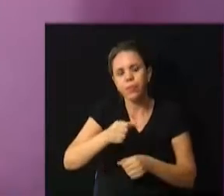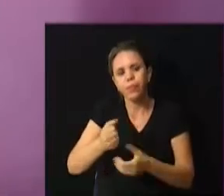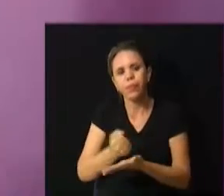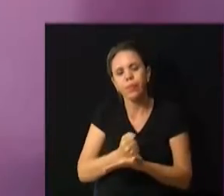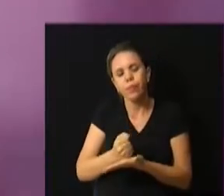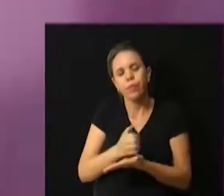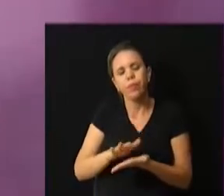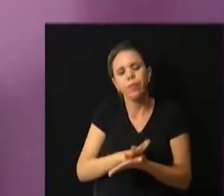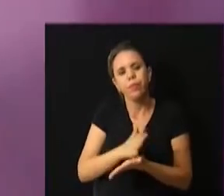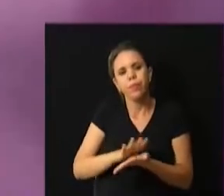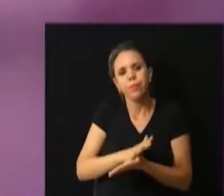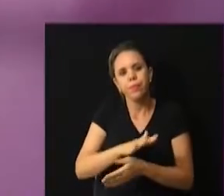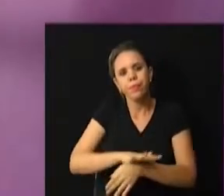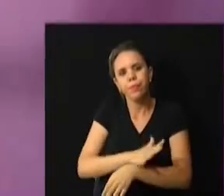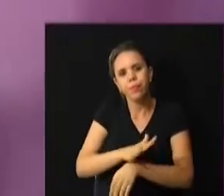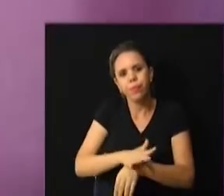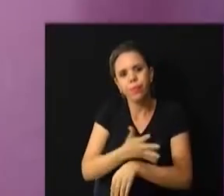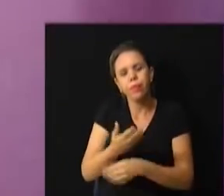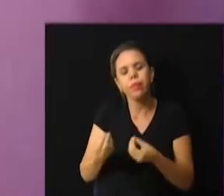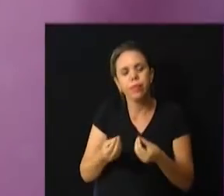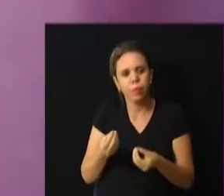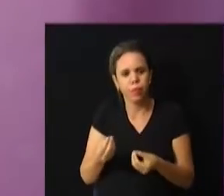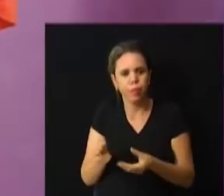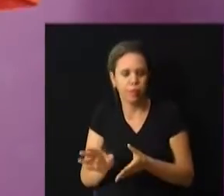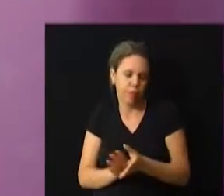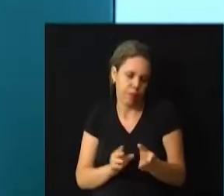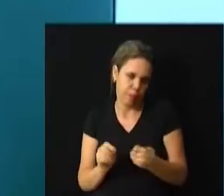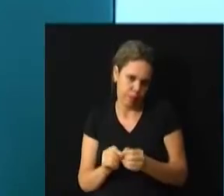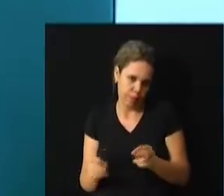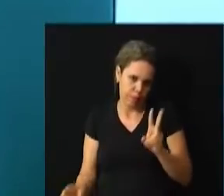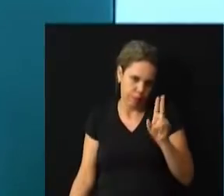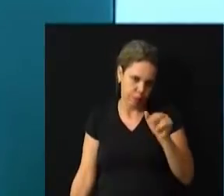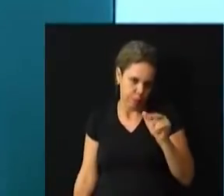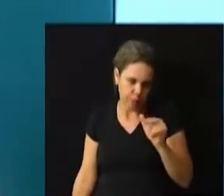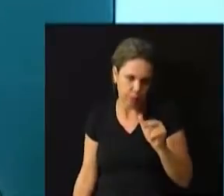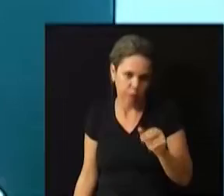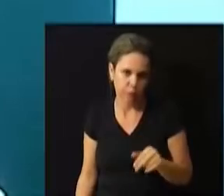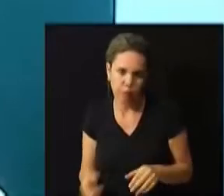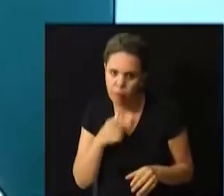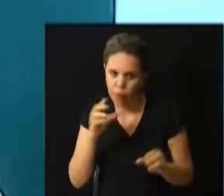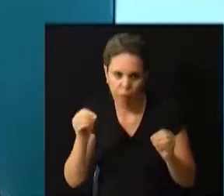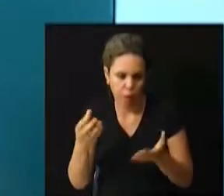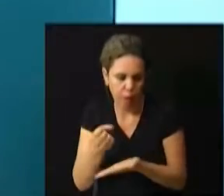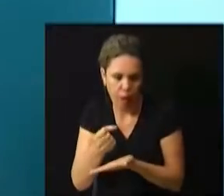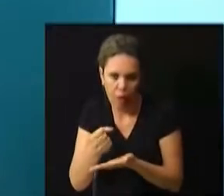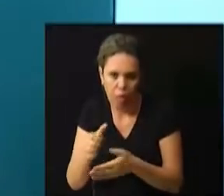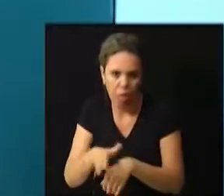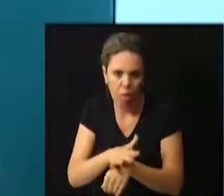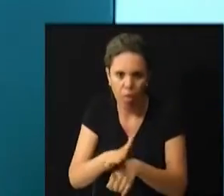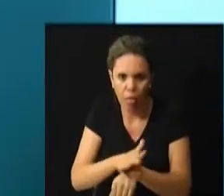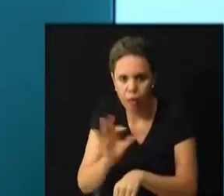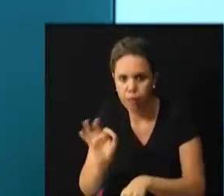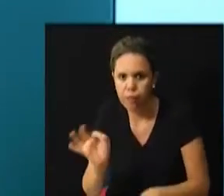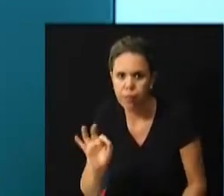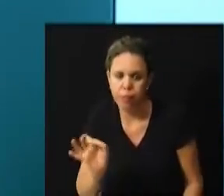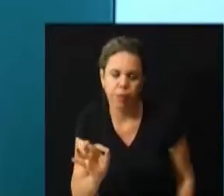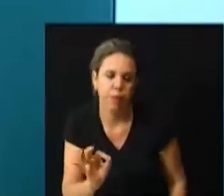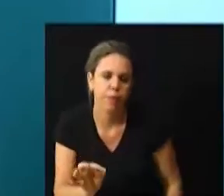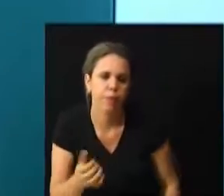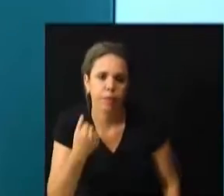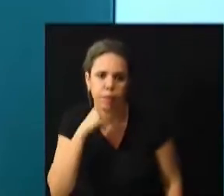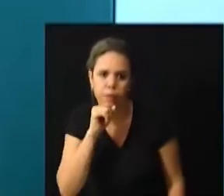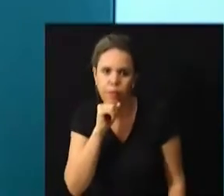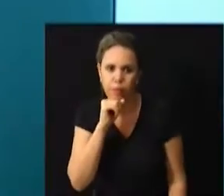algum medicamento? Qual a orientação? Nunca passar nada, né?